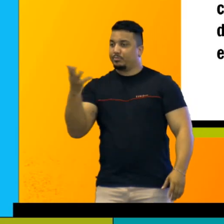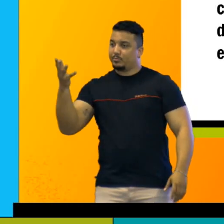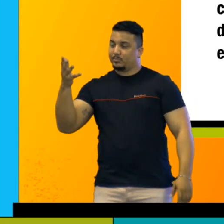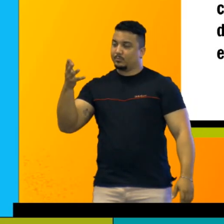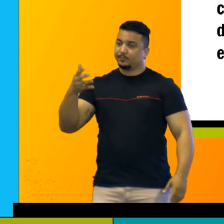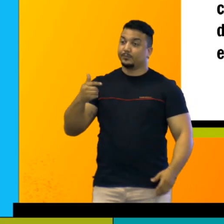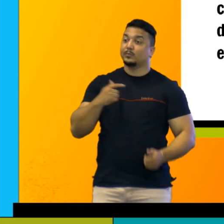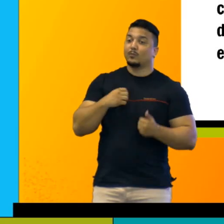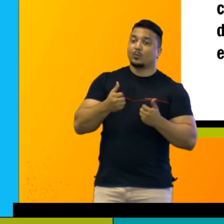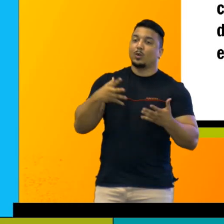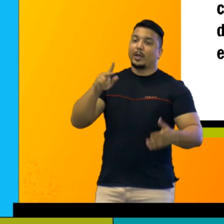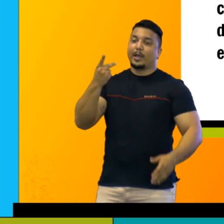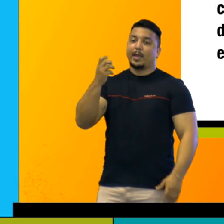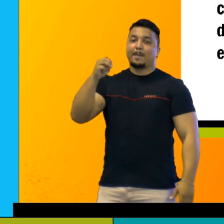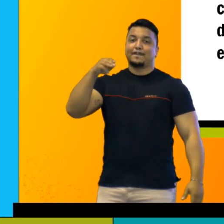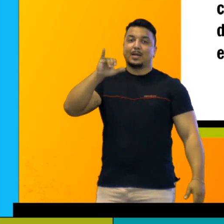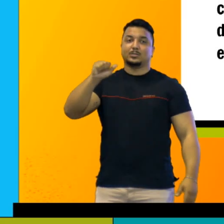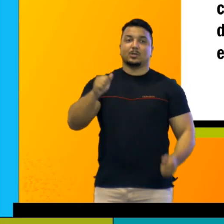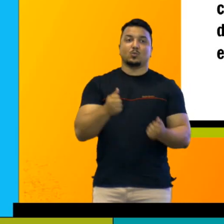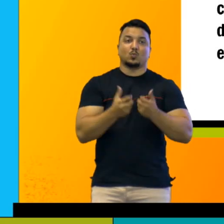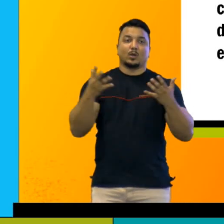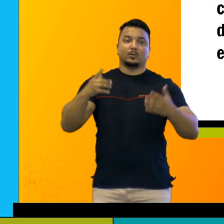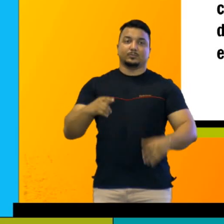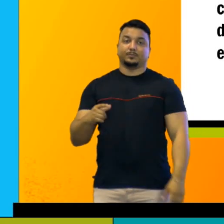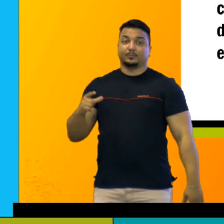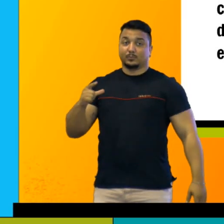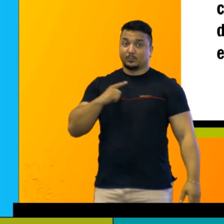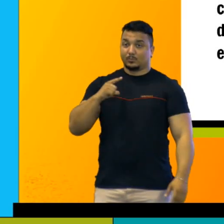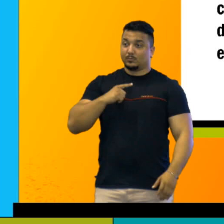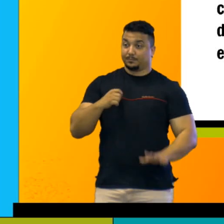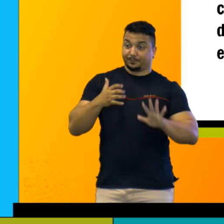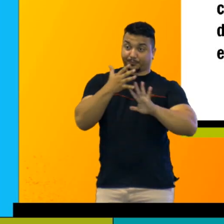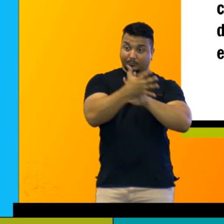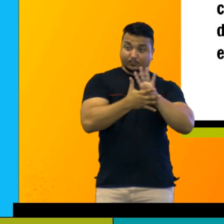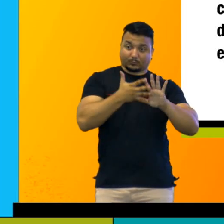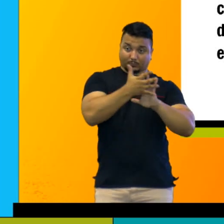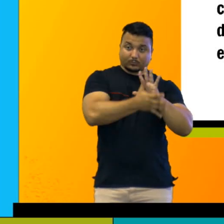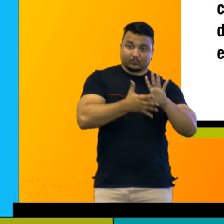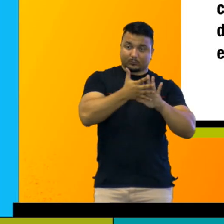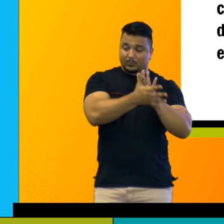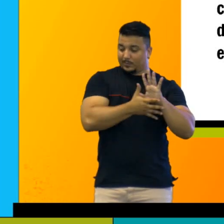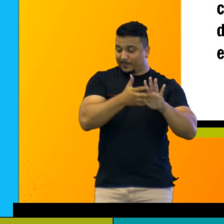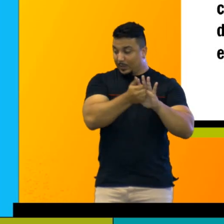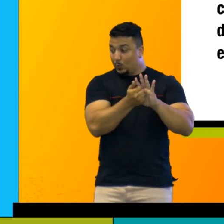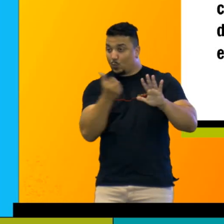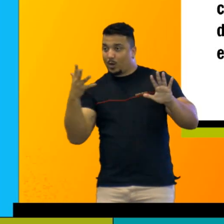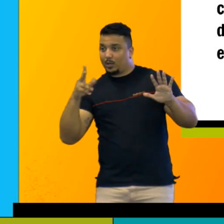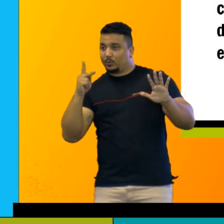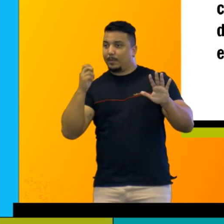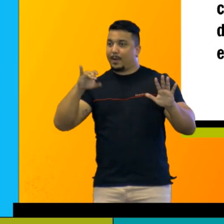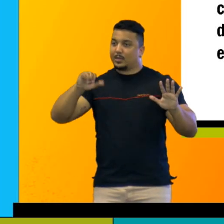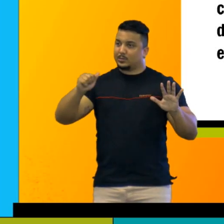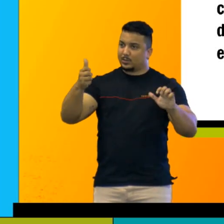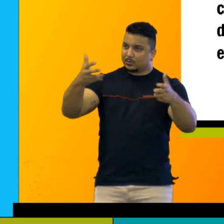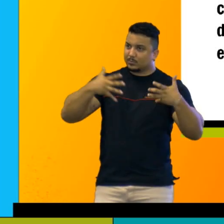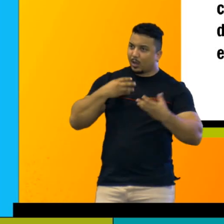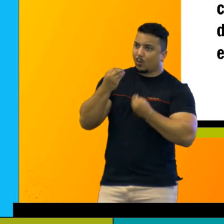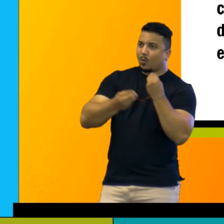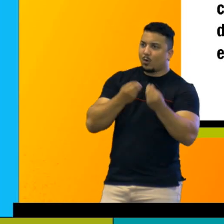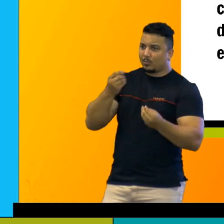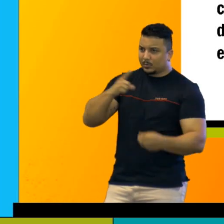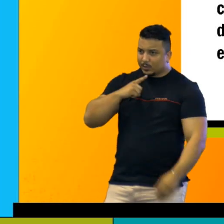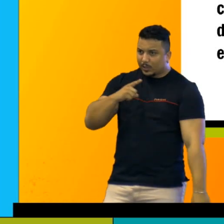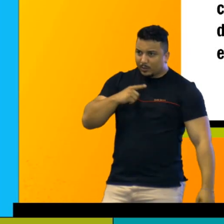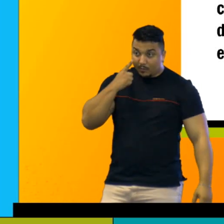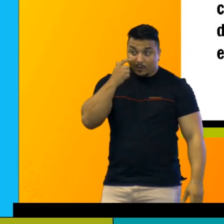de hemácias? Lá no texto, ele disse como é que calculava o número total de hemácias.